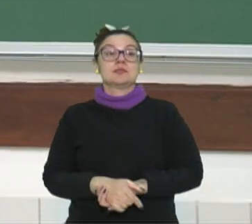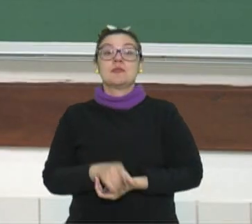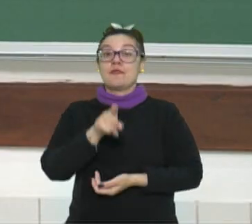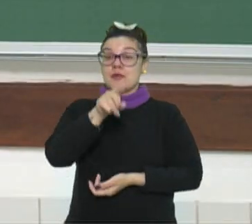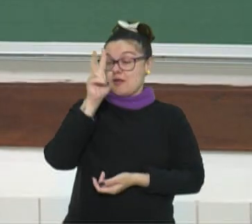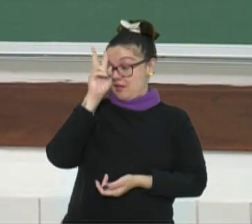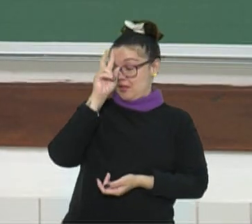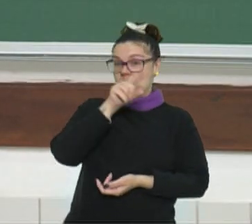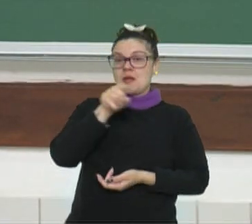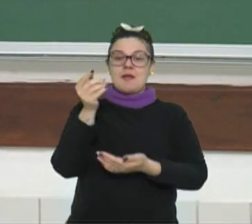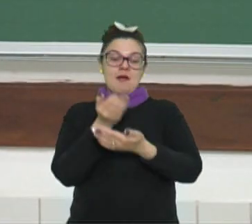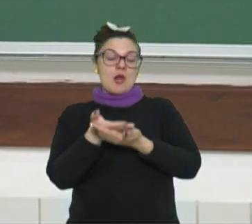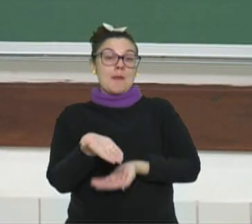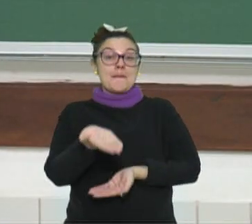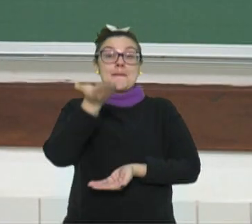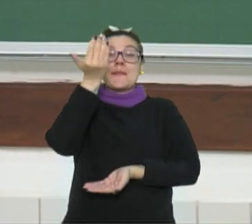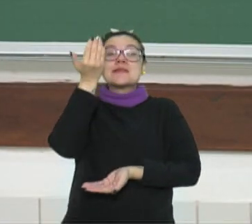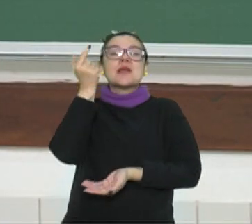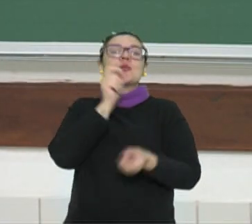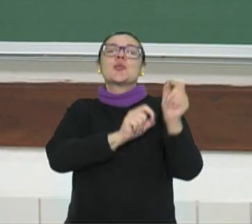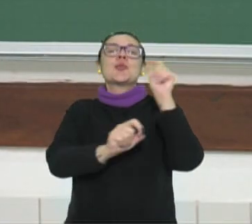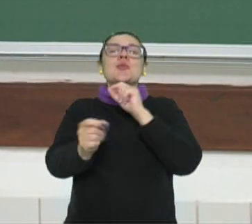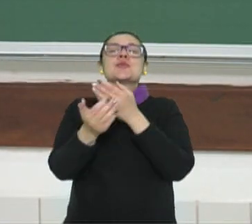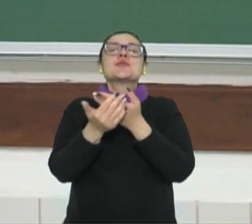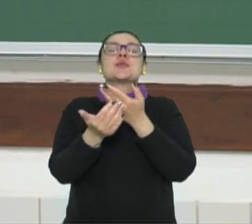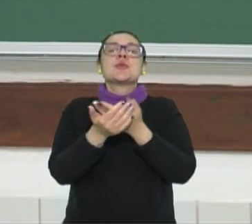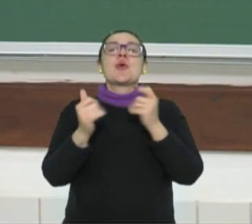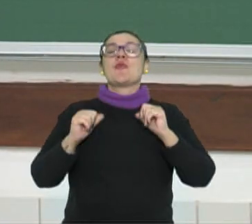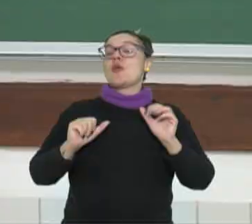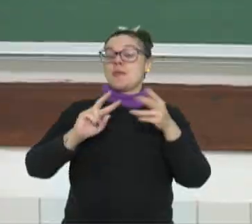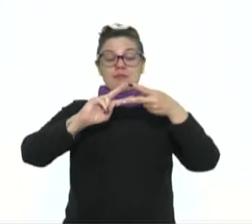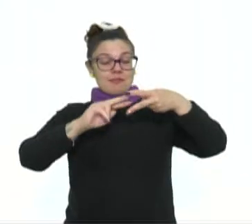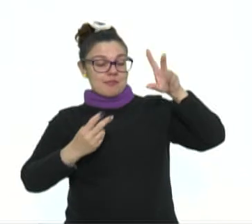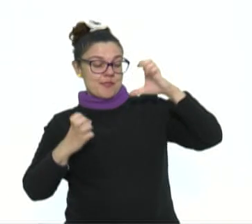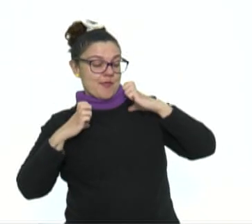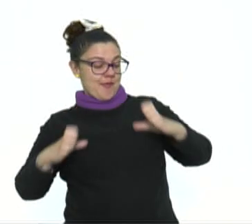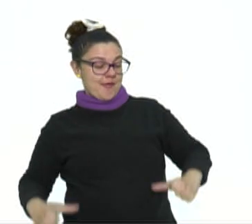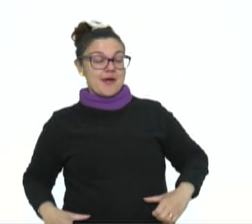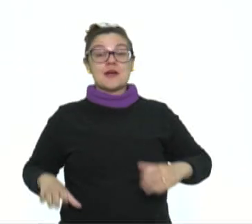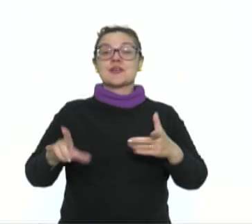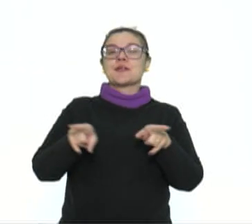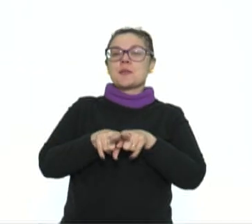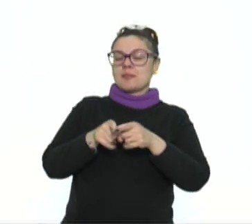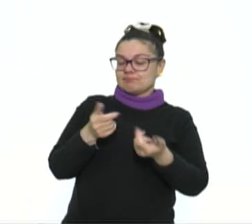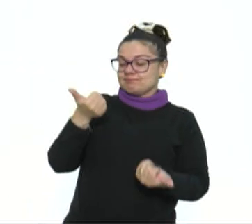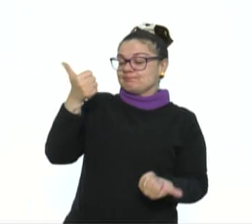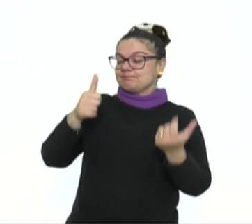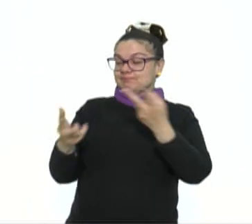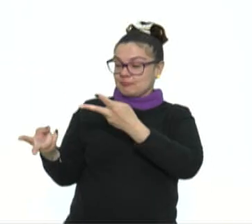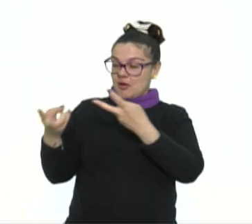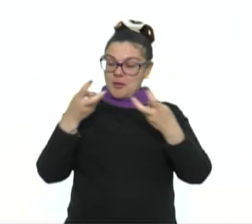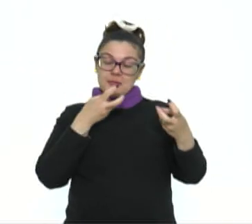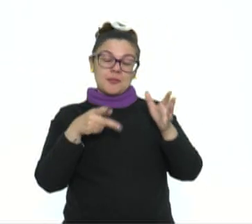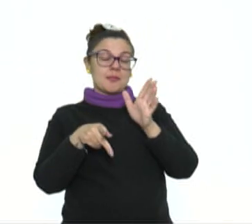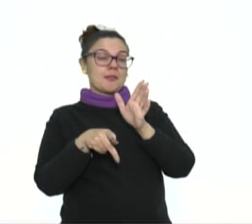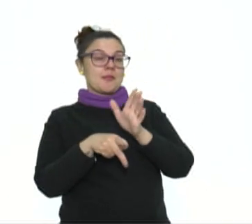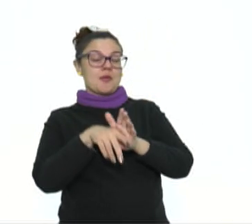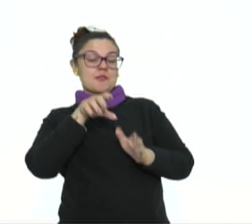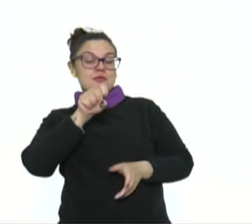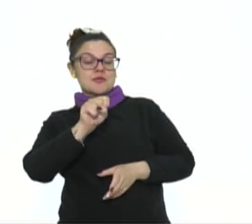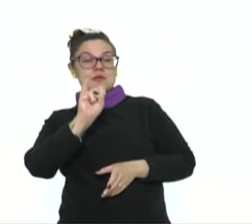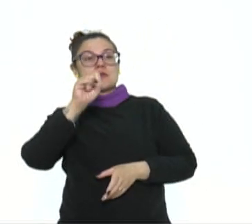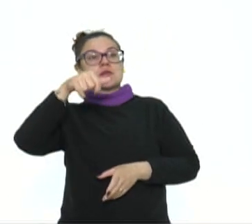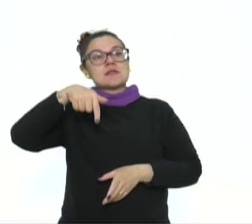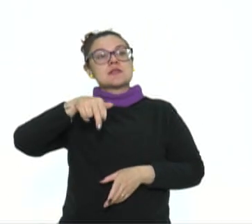última aula nós vimos um pouco da fundamentação da bioética, também avaliamos a proposta de Peter Singh, que avalia a